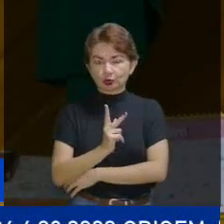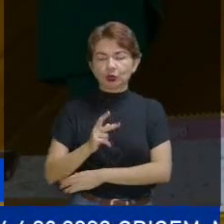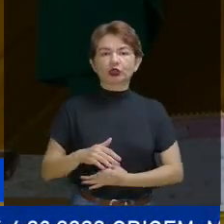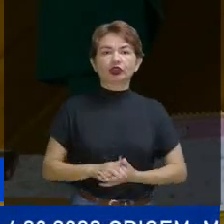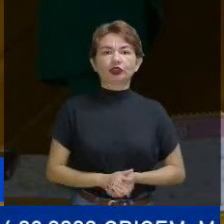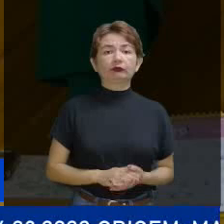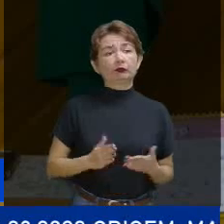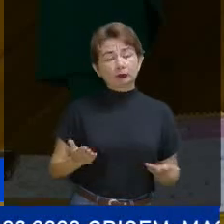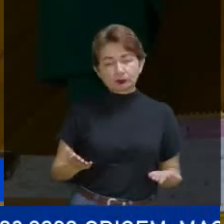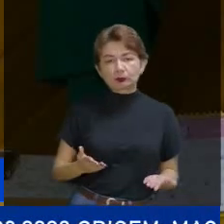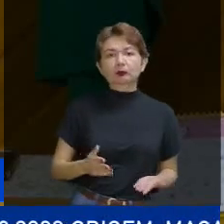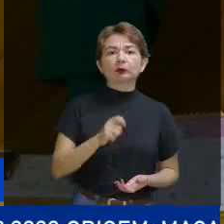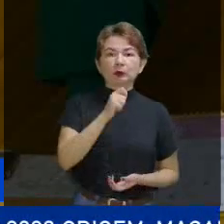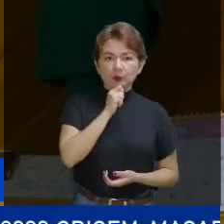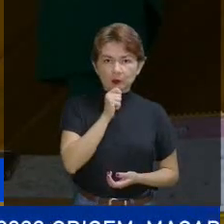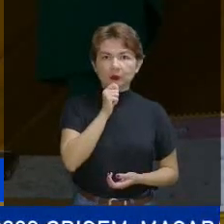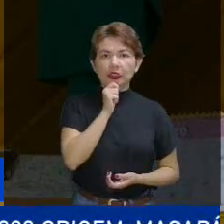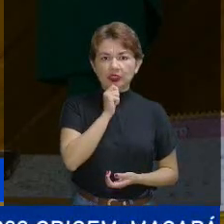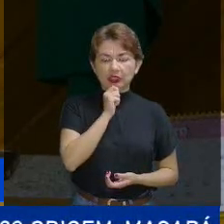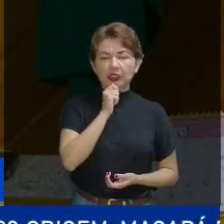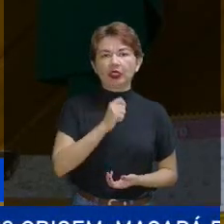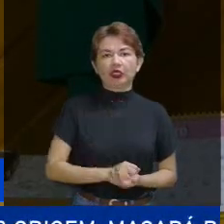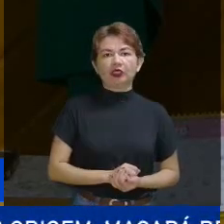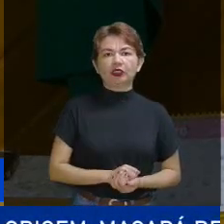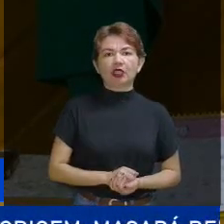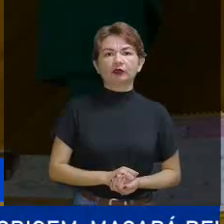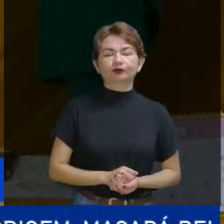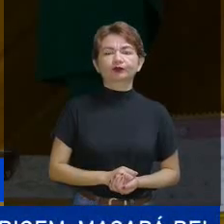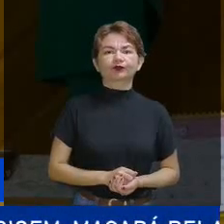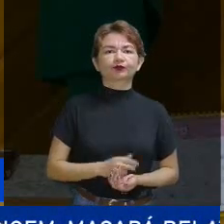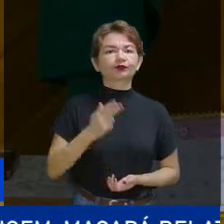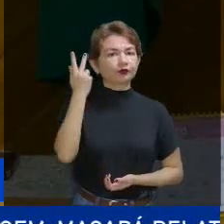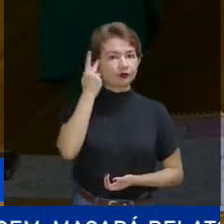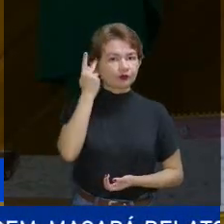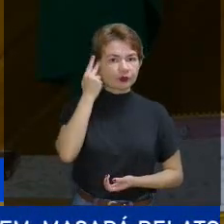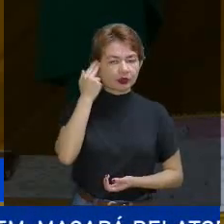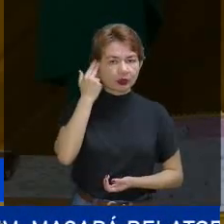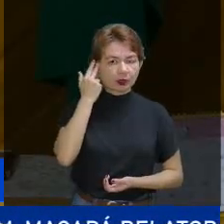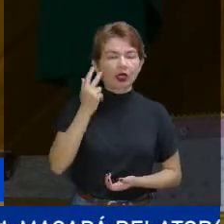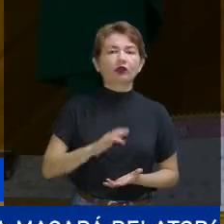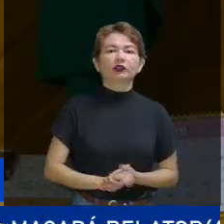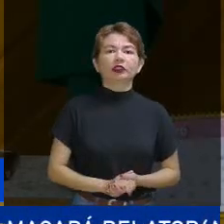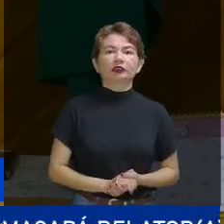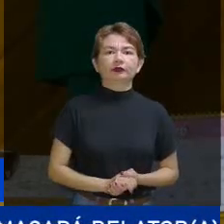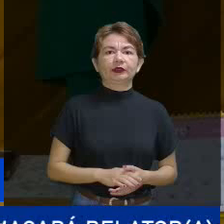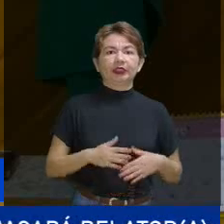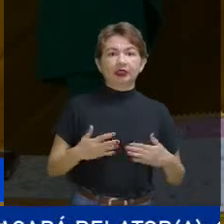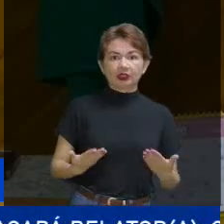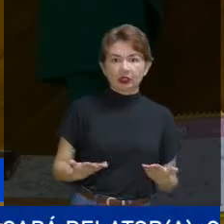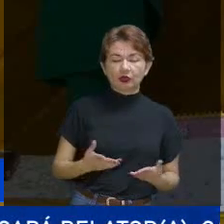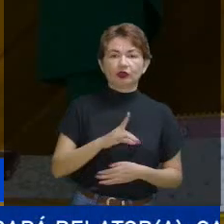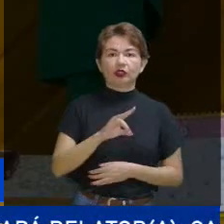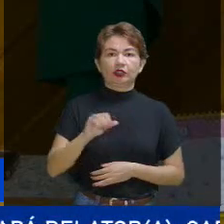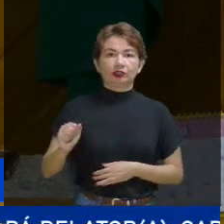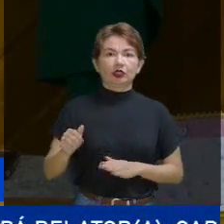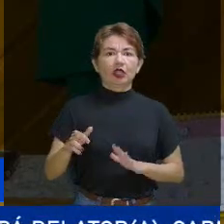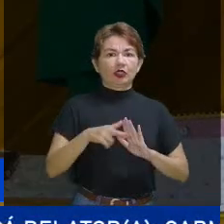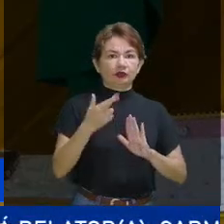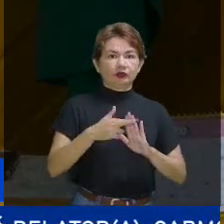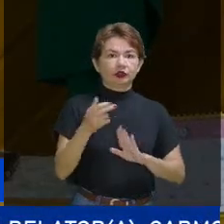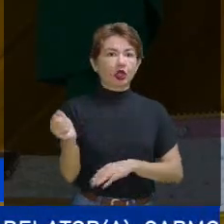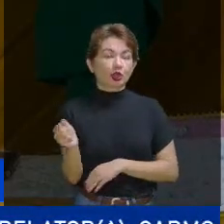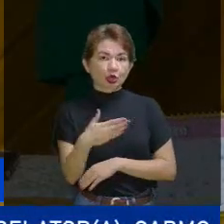que então estavam em vigor. Vale destacar, portanto, que no dia 26 de setembro de 2024 foi publicada a